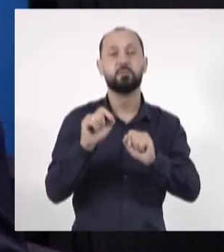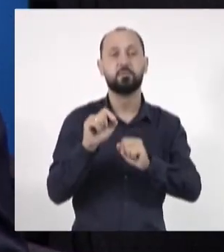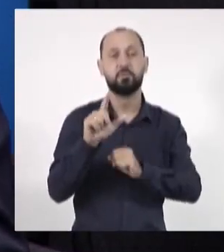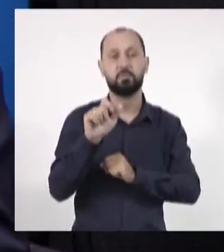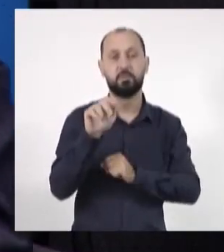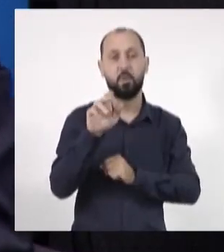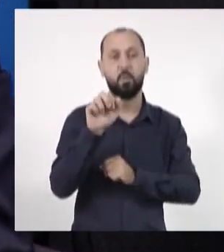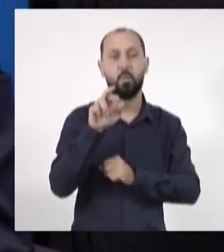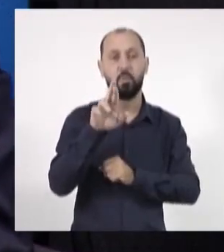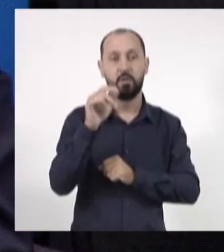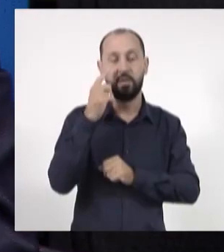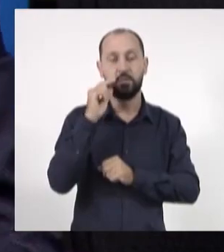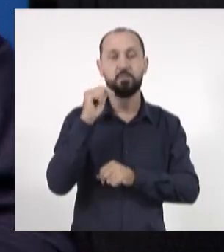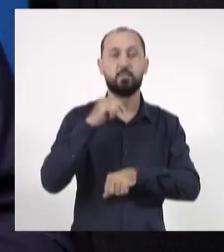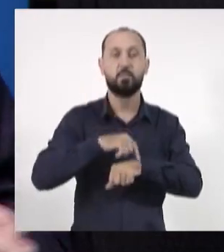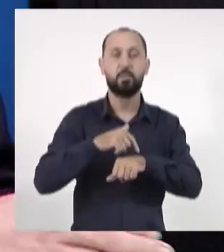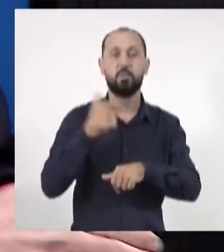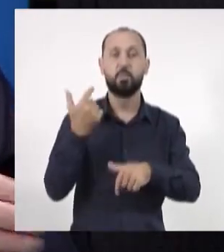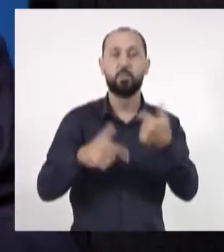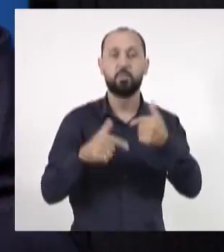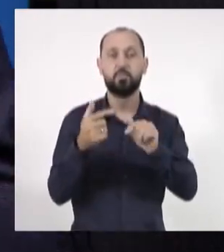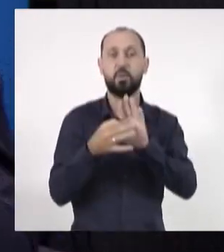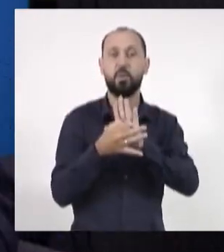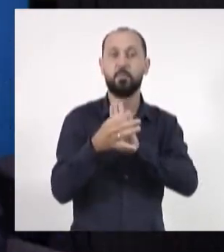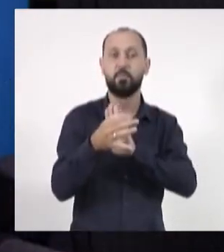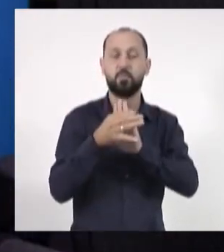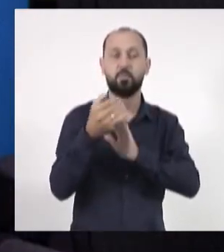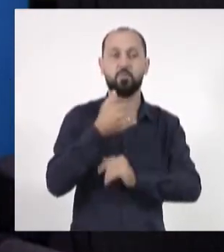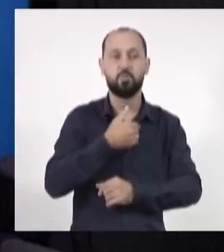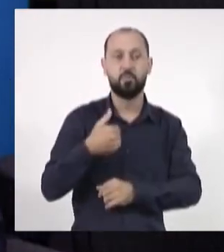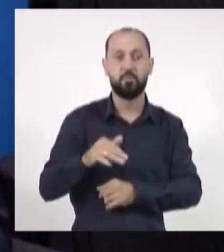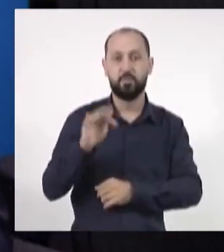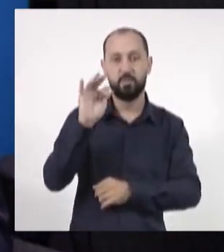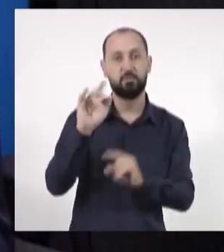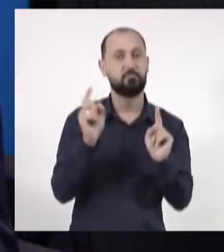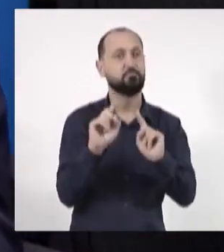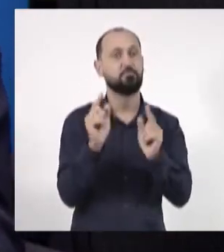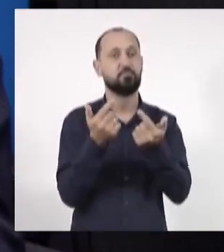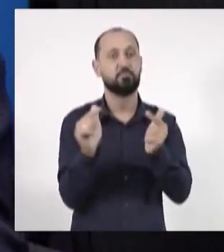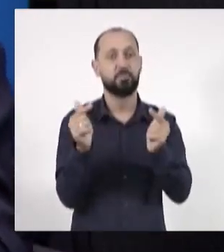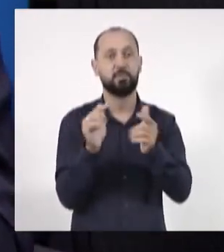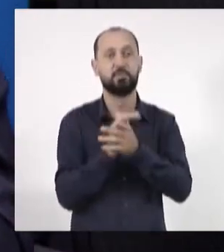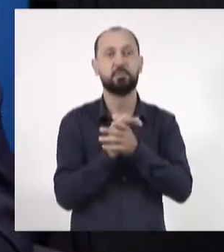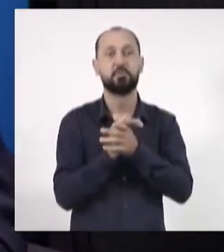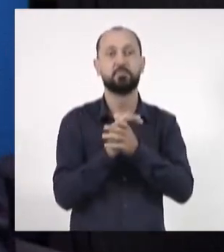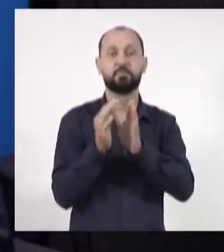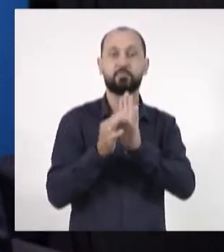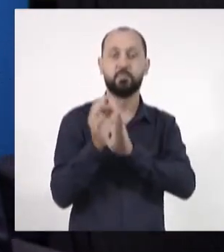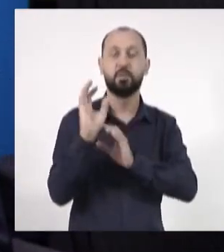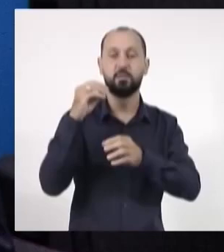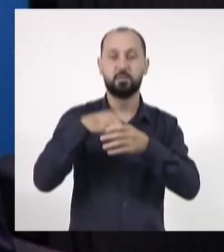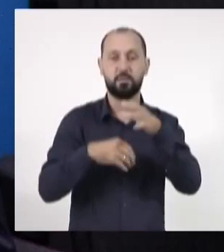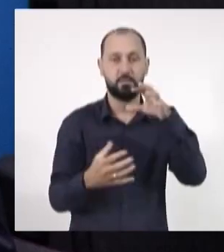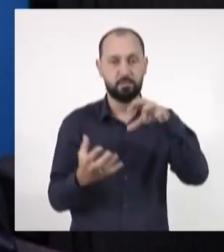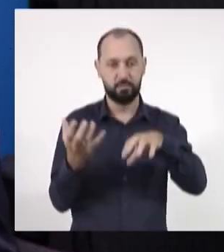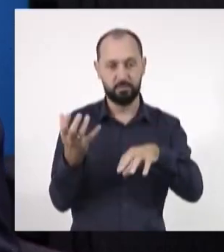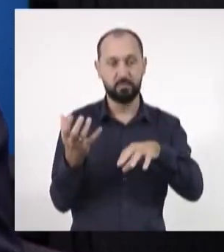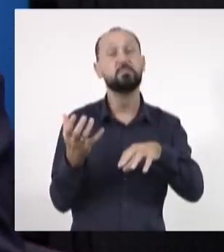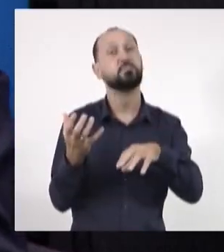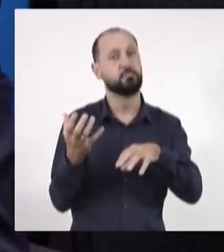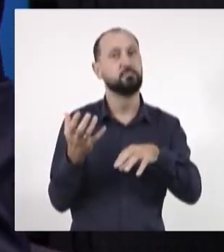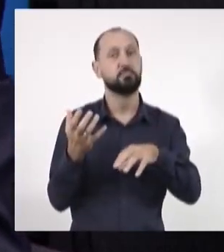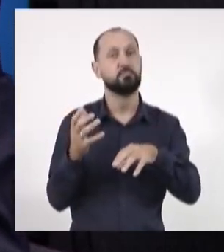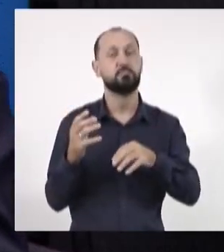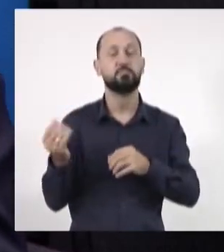bem colocou, esse é um processo político, não existe uma proposta do governo federal. Bernardo Api depende de uma proposta que está no Congresso Nacional. Então,